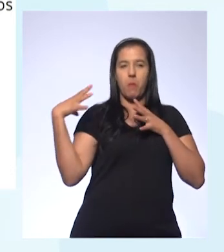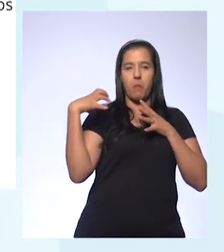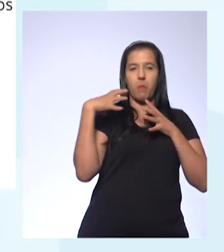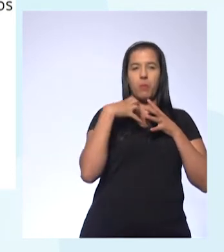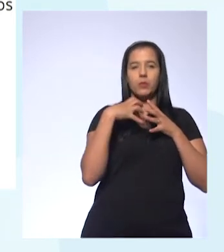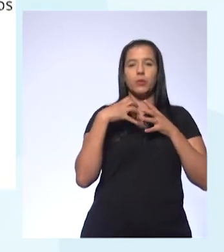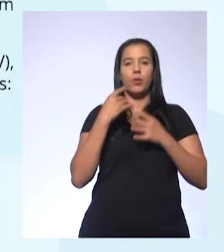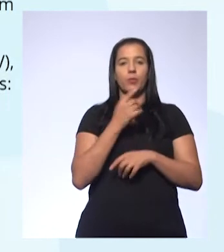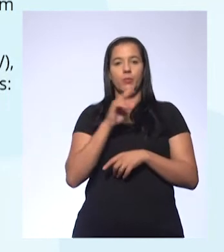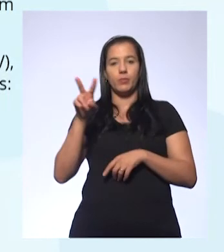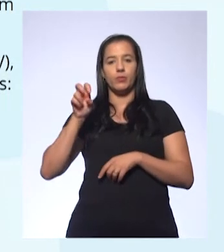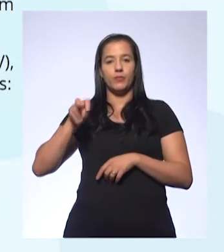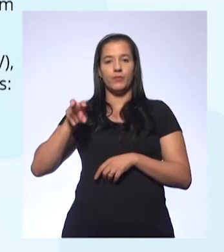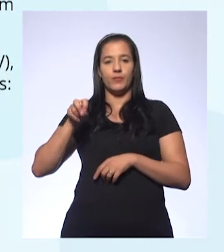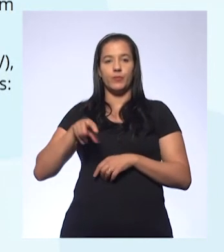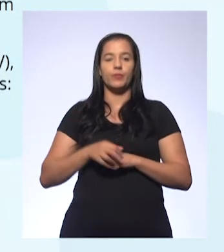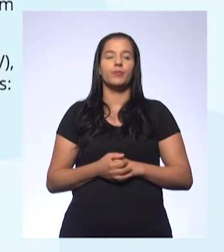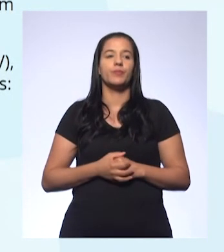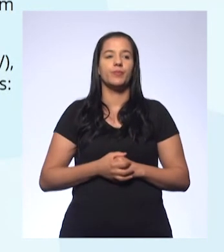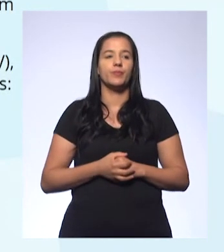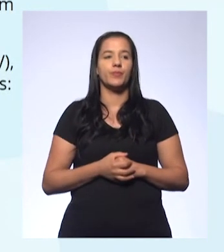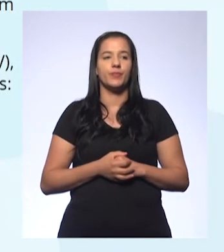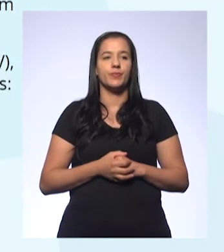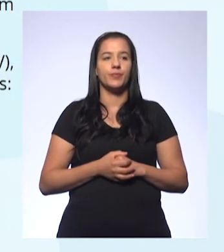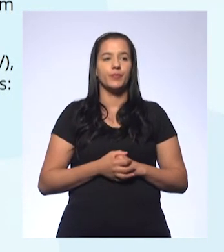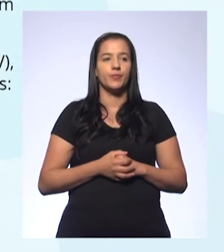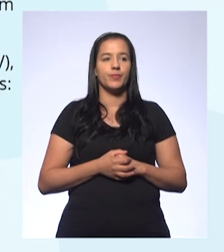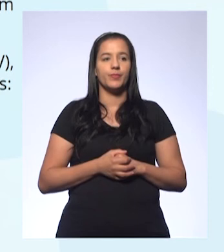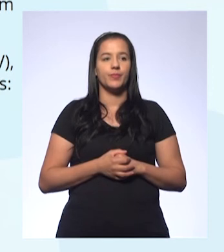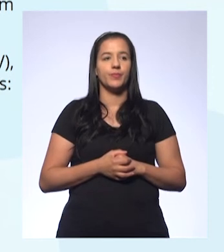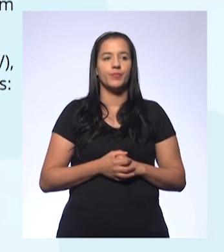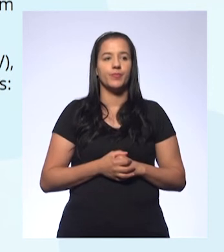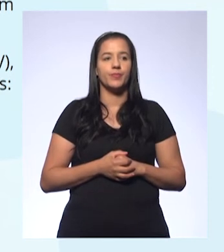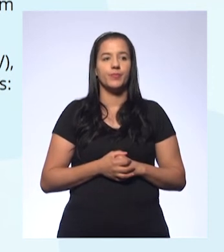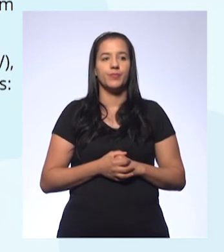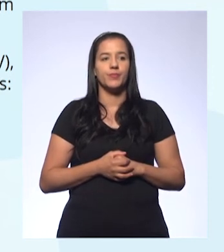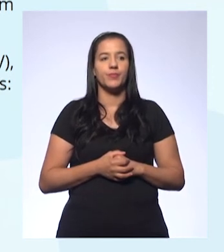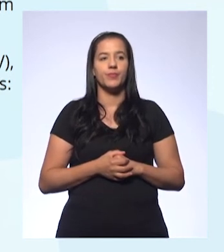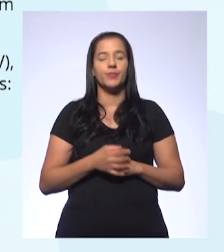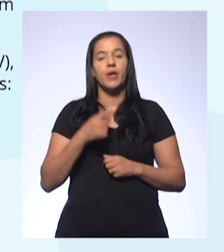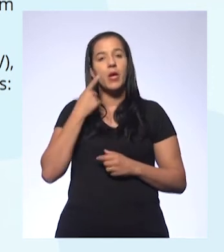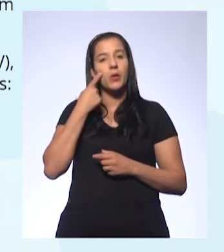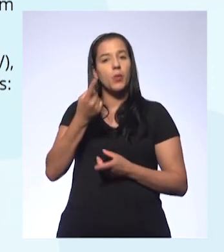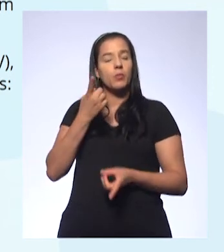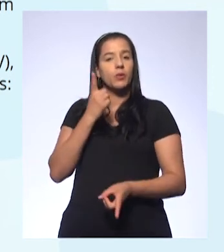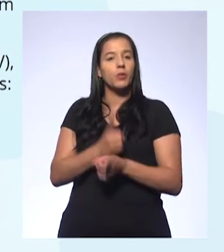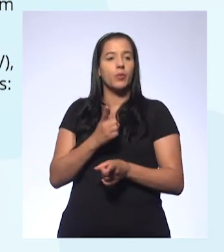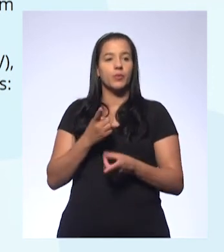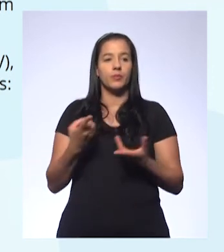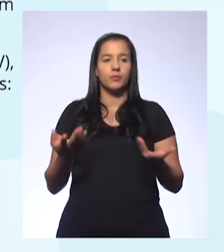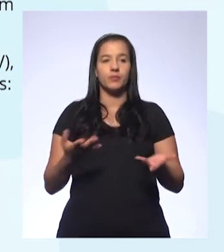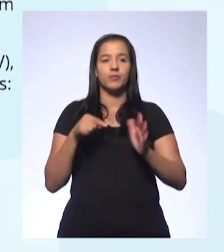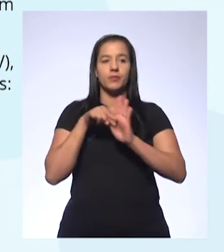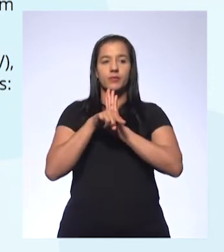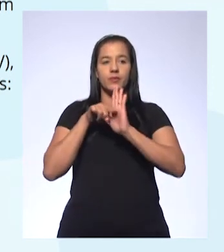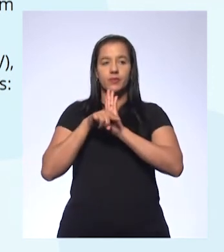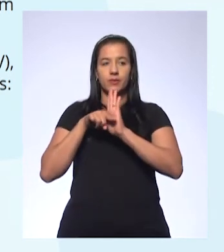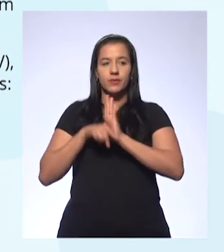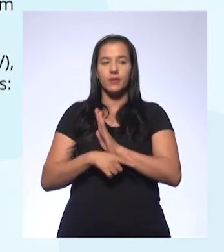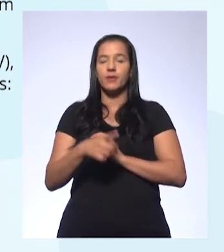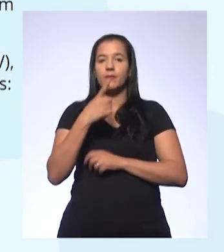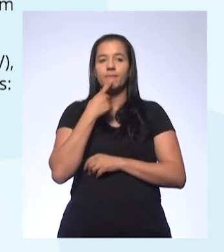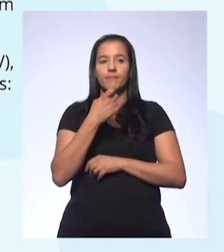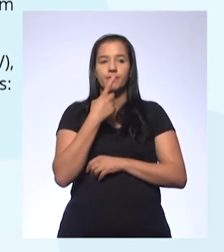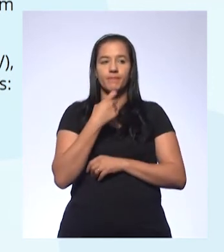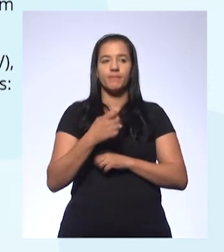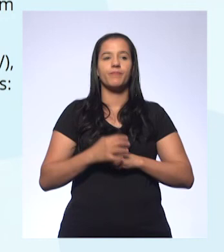pelo vírus. Ok? Bom, como é que se faz o diagnóstico? Através de um exame de